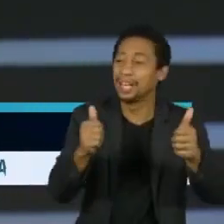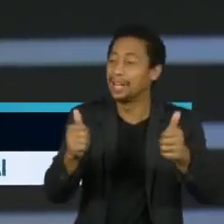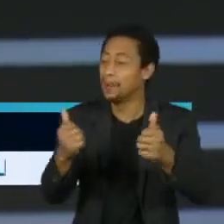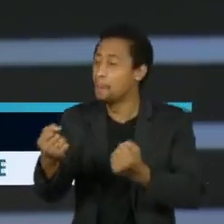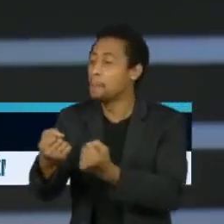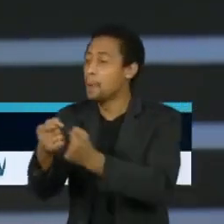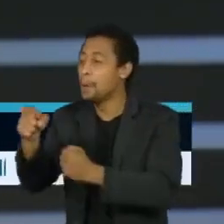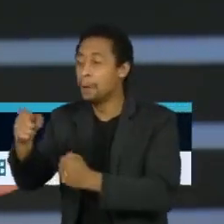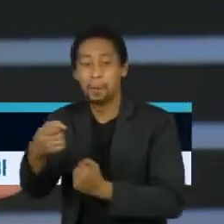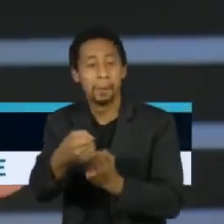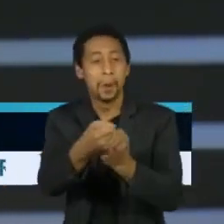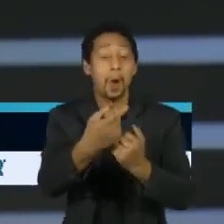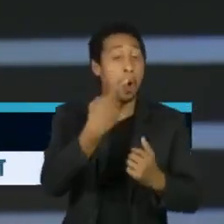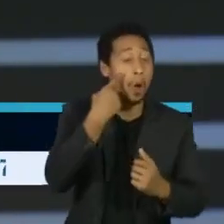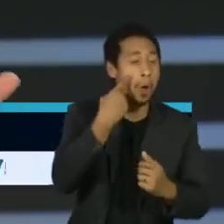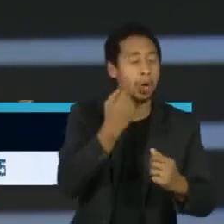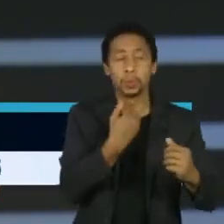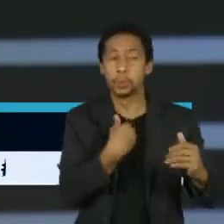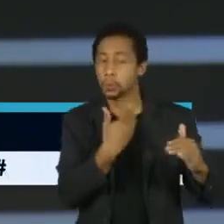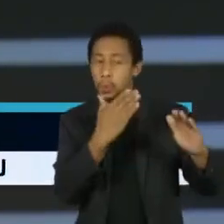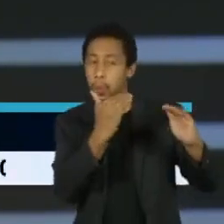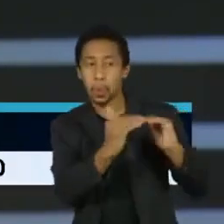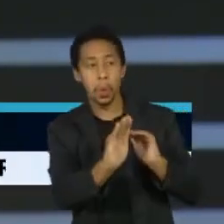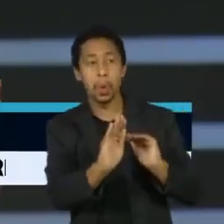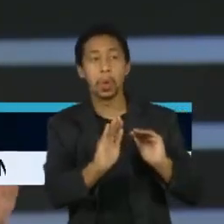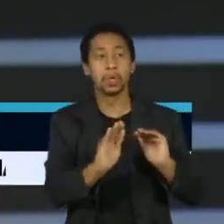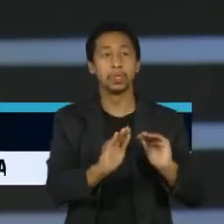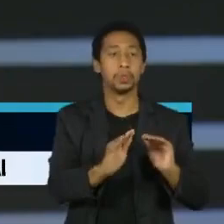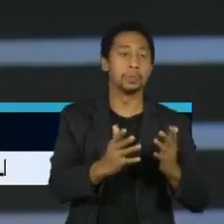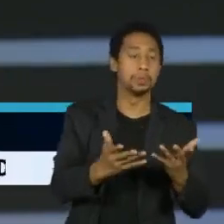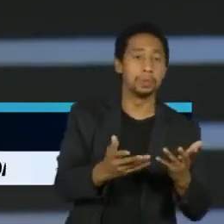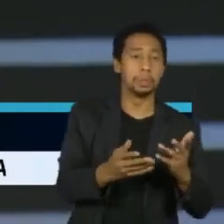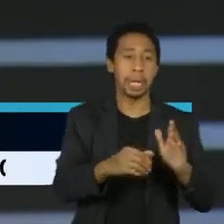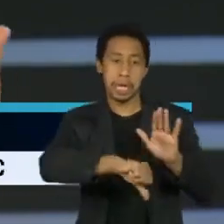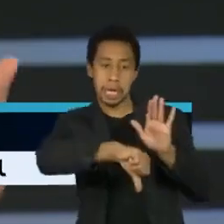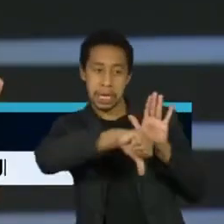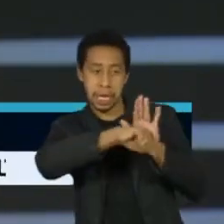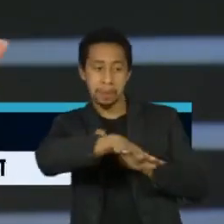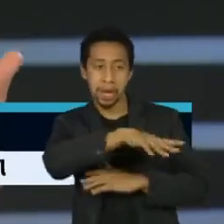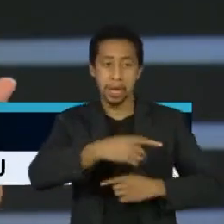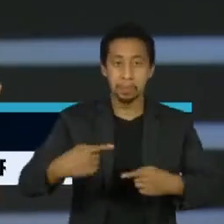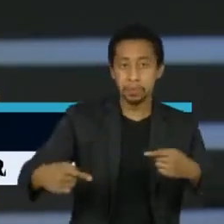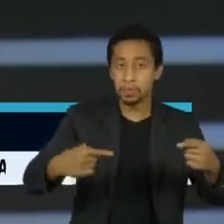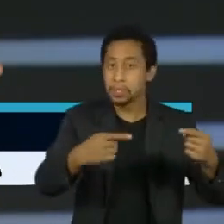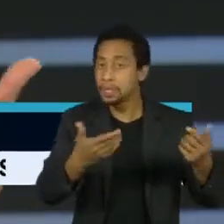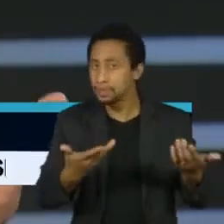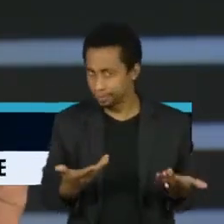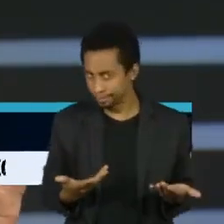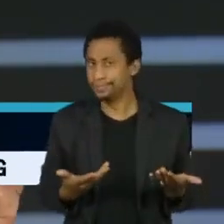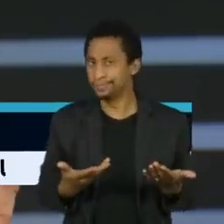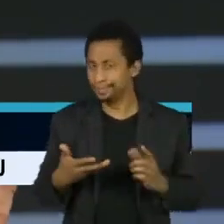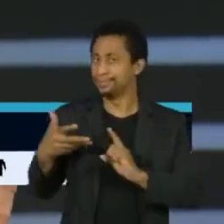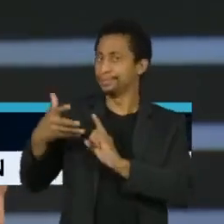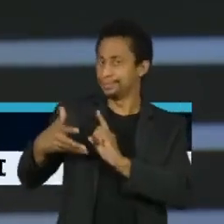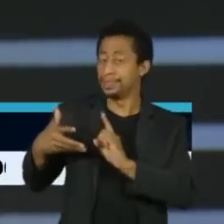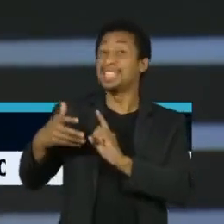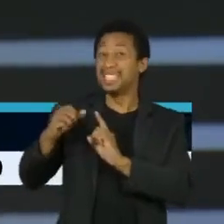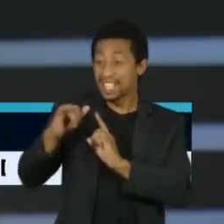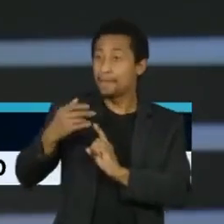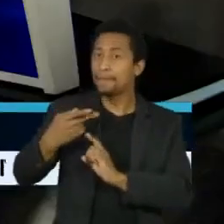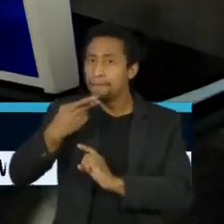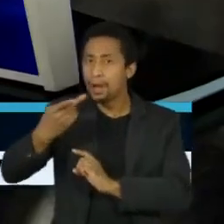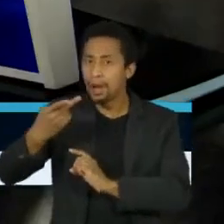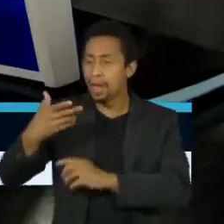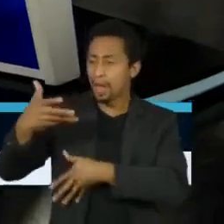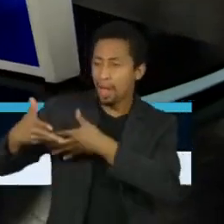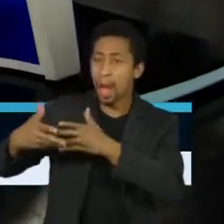era contra a criminalização da política. Esse é um jargão, né, para se você se colocar como anti-lavajatista.